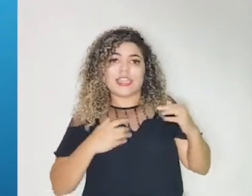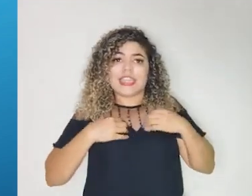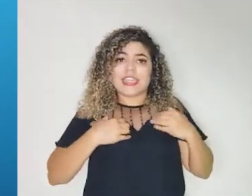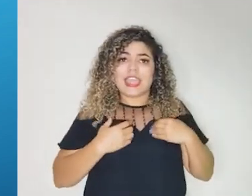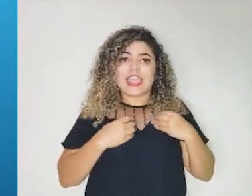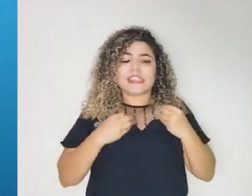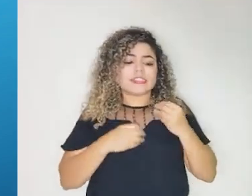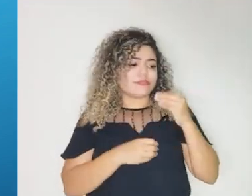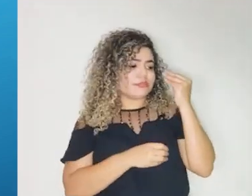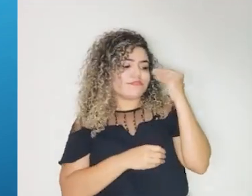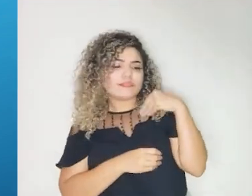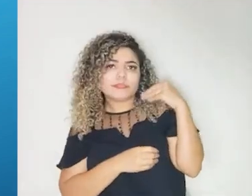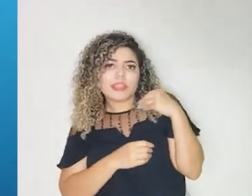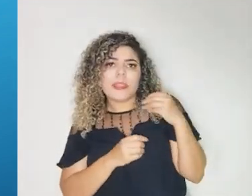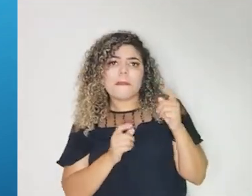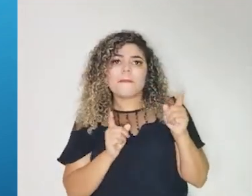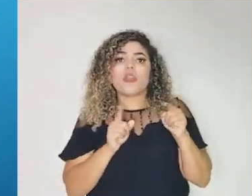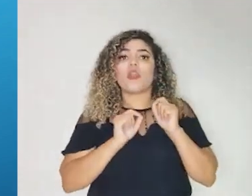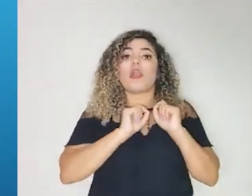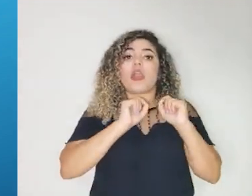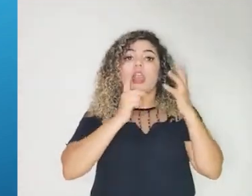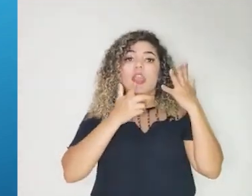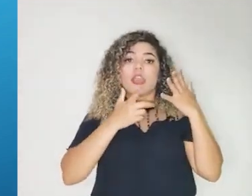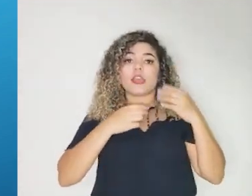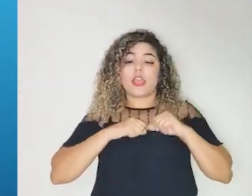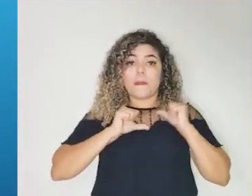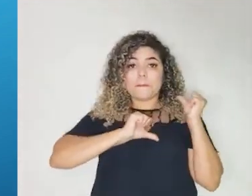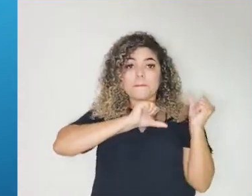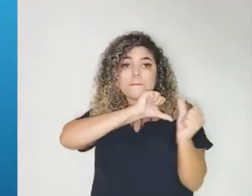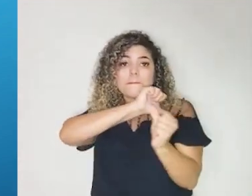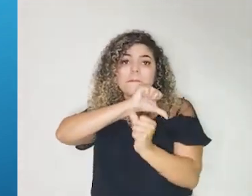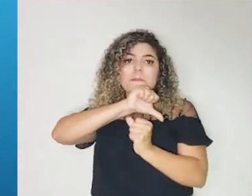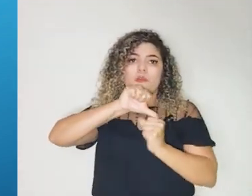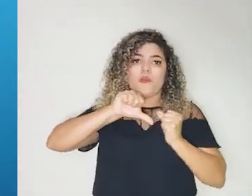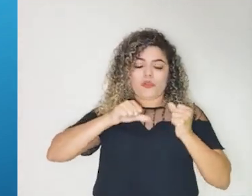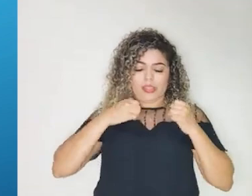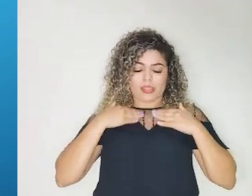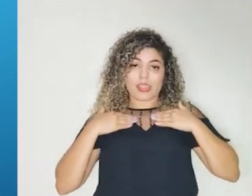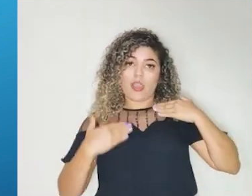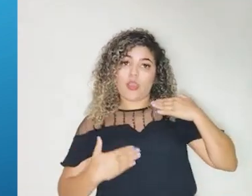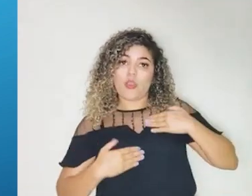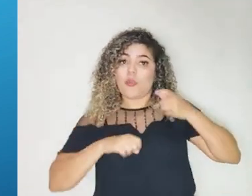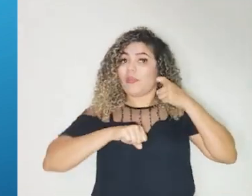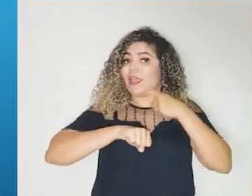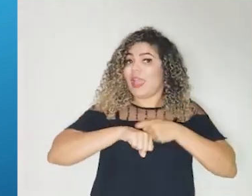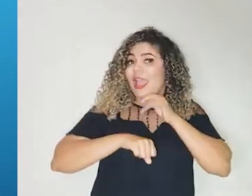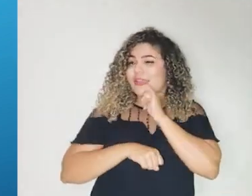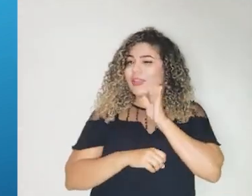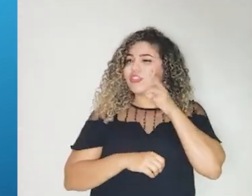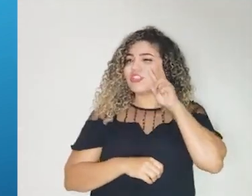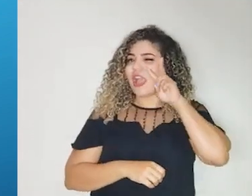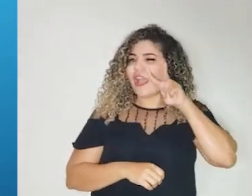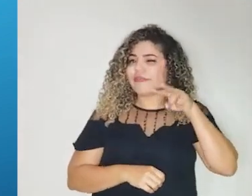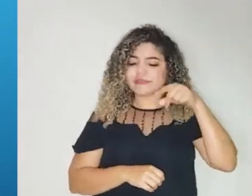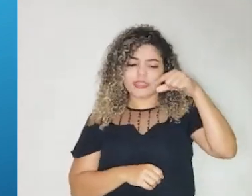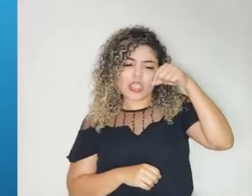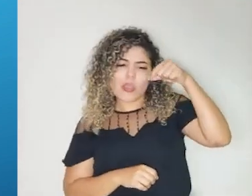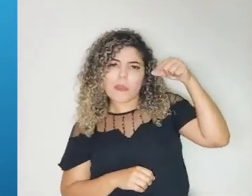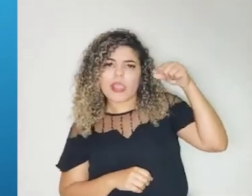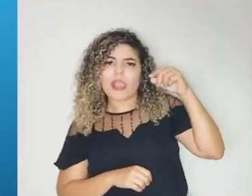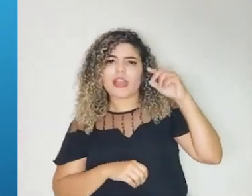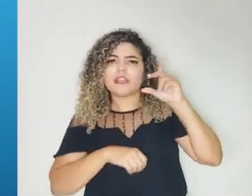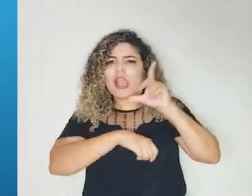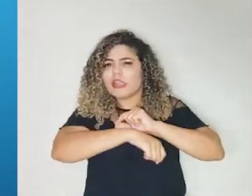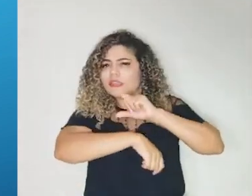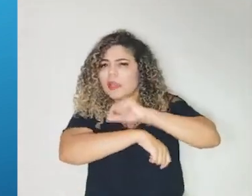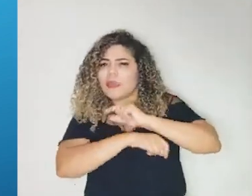insuficiente ao seu tamanho. E aí no caso nós temos uma troca desse exoesqueleto. Você provavelmente já viu uma casquinha da